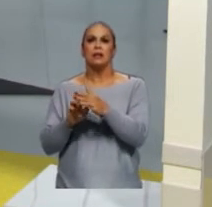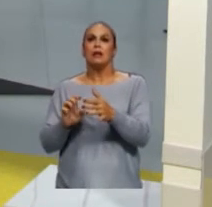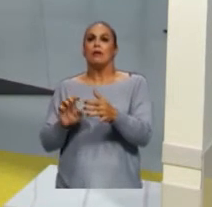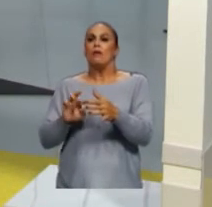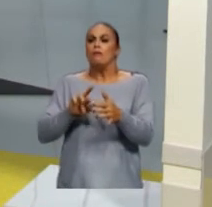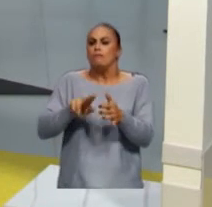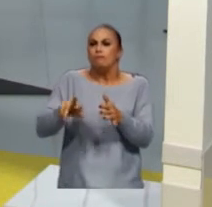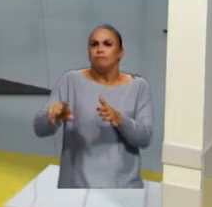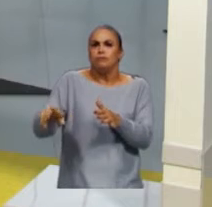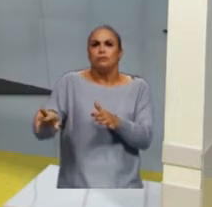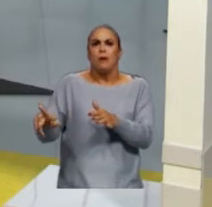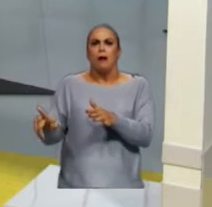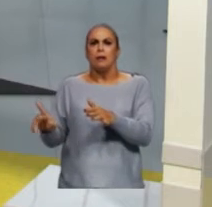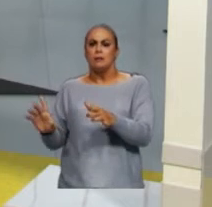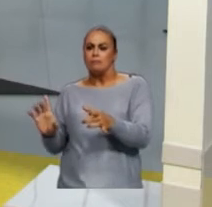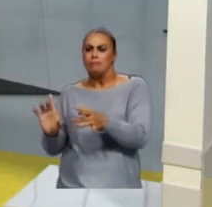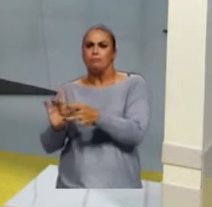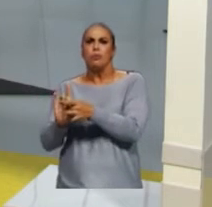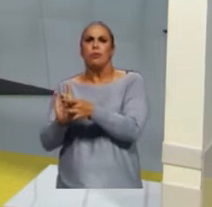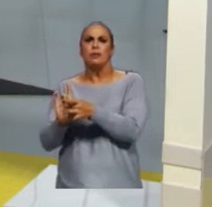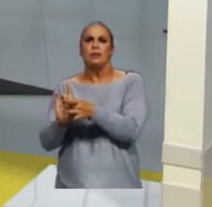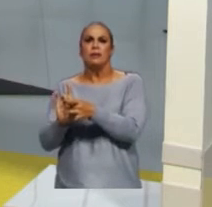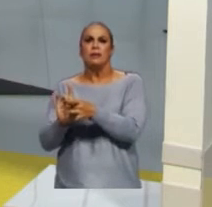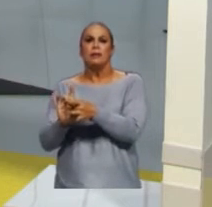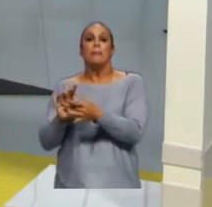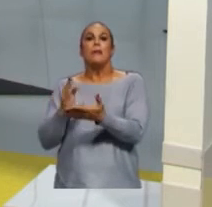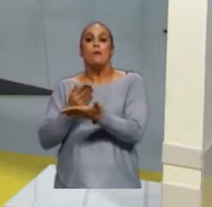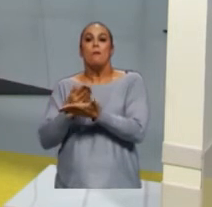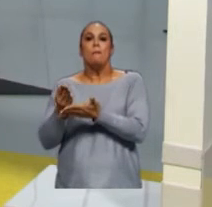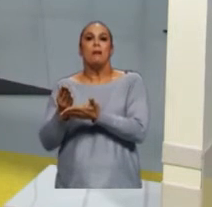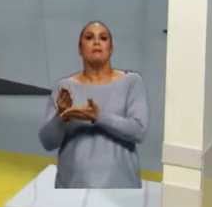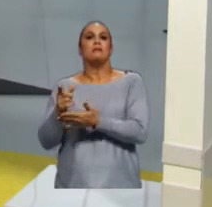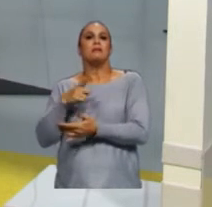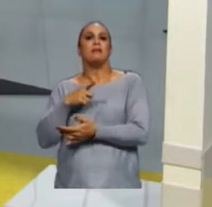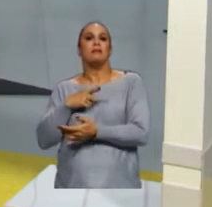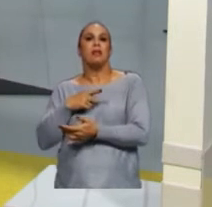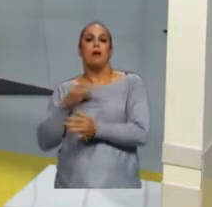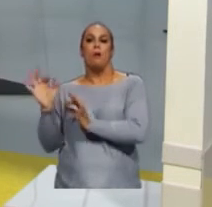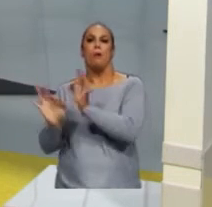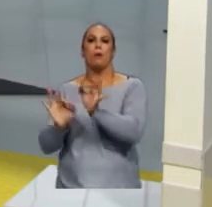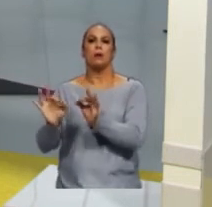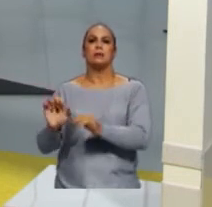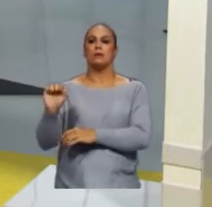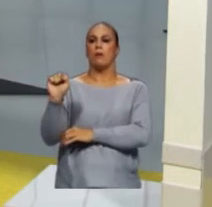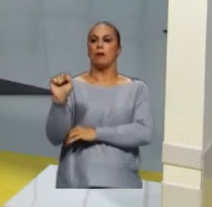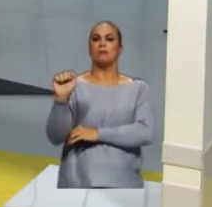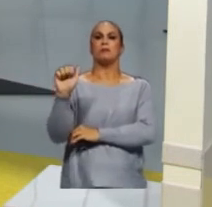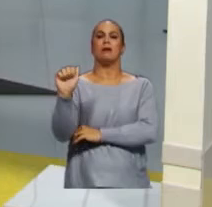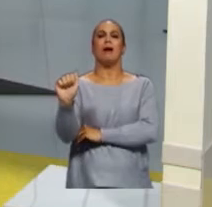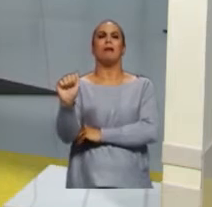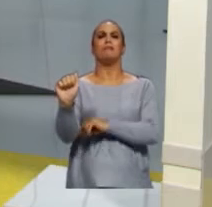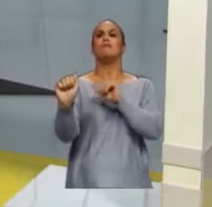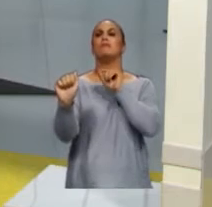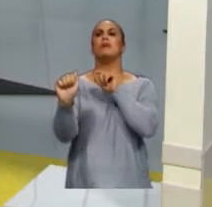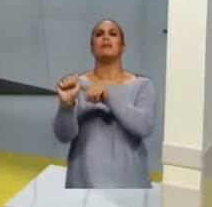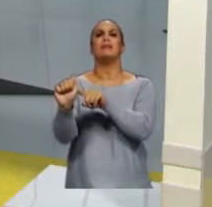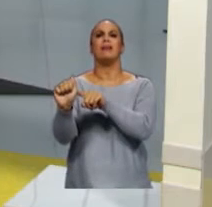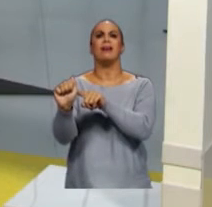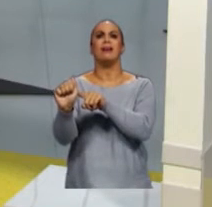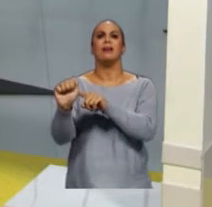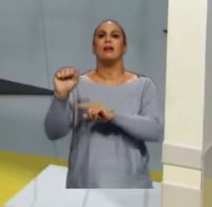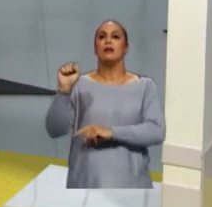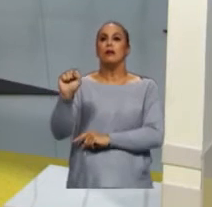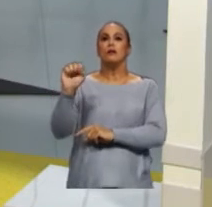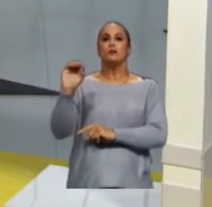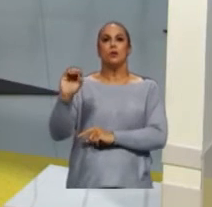podemos ter ações, por exemplo, da Petrobras. Quando a gente fala que uma empresa é uma organização SA, ela é